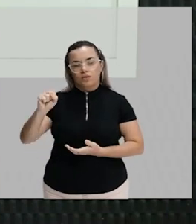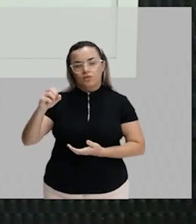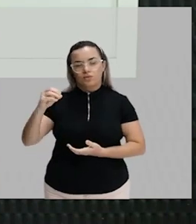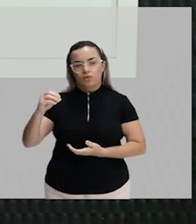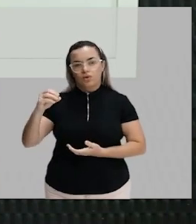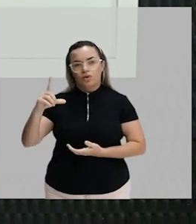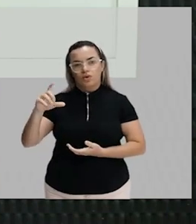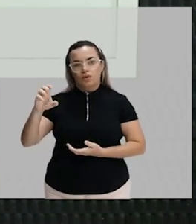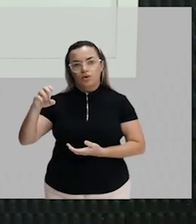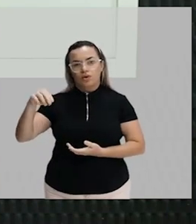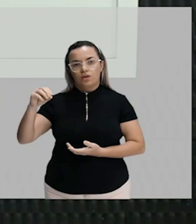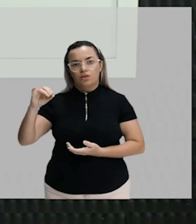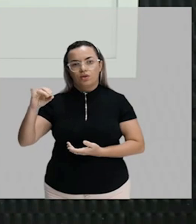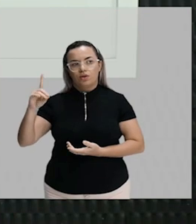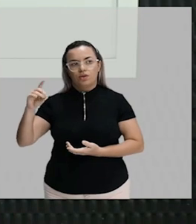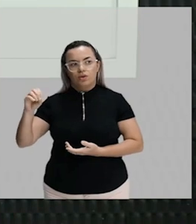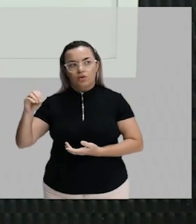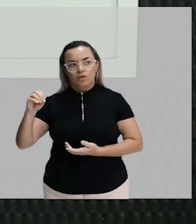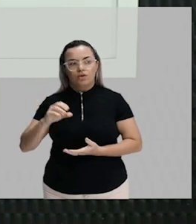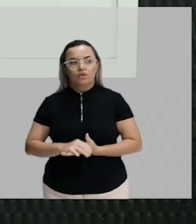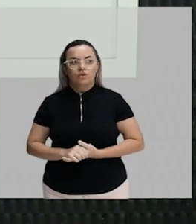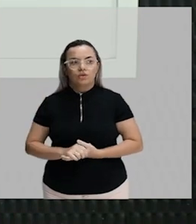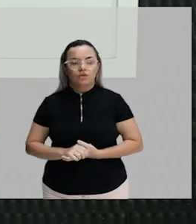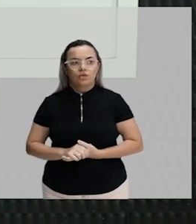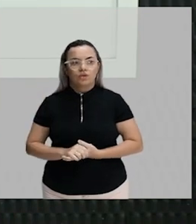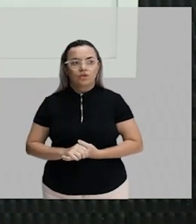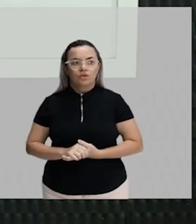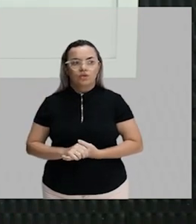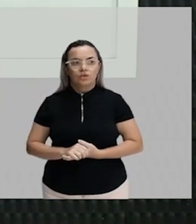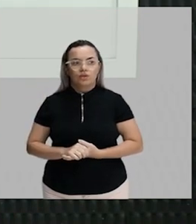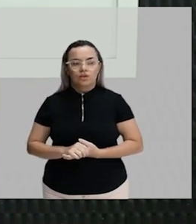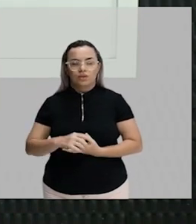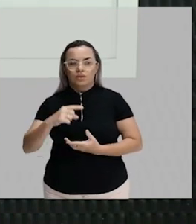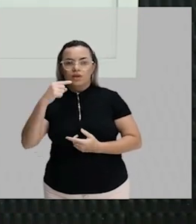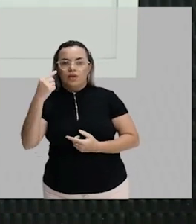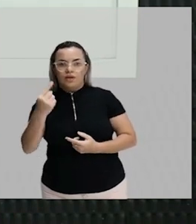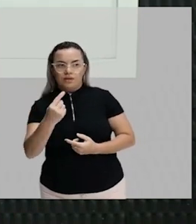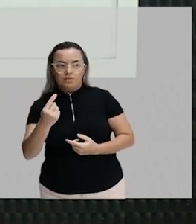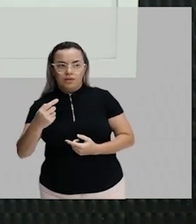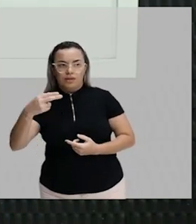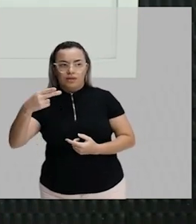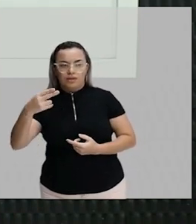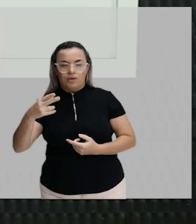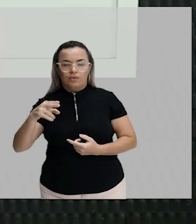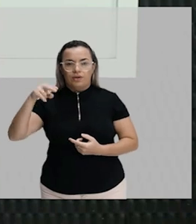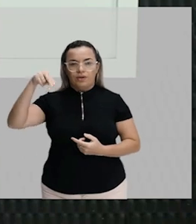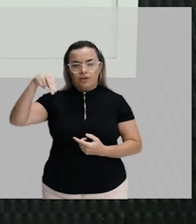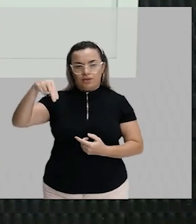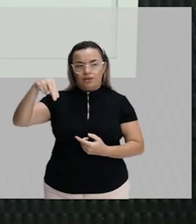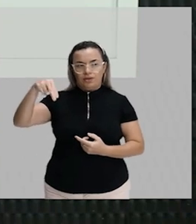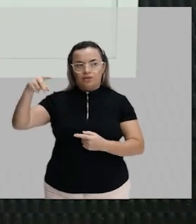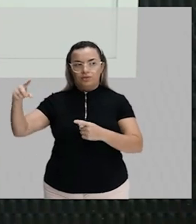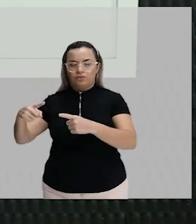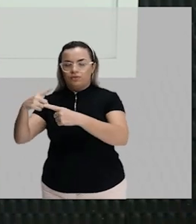n que é o número de voltas a equação da espira né Lembrando que esse